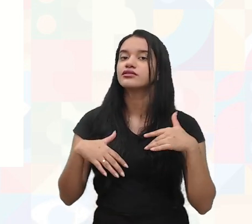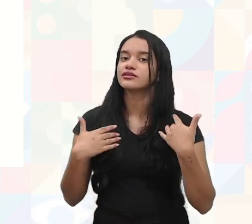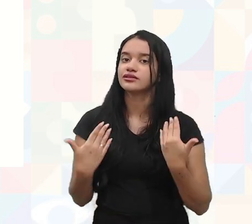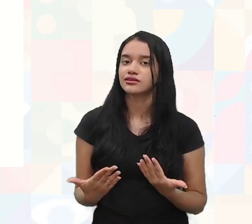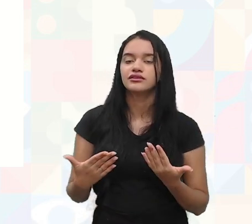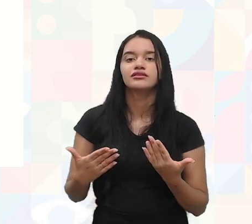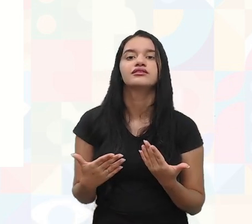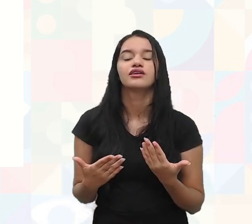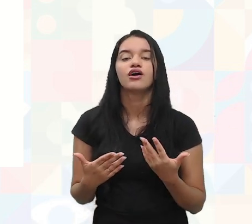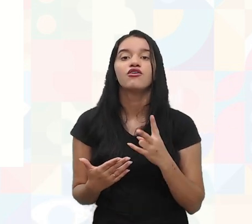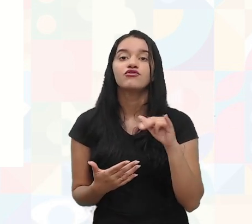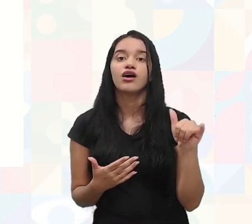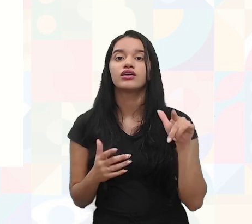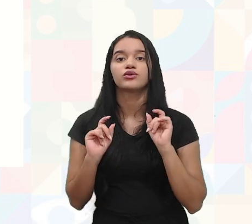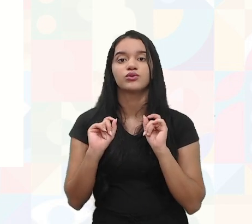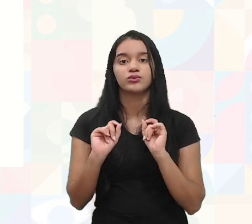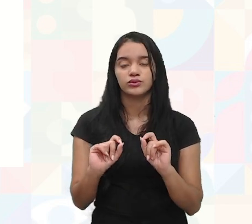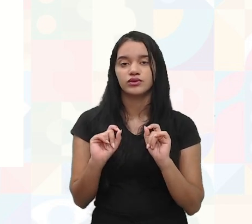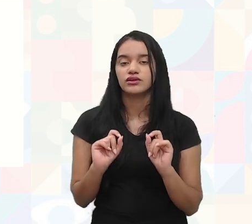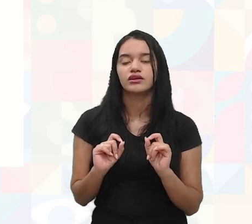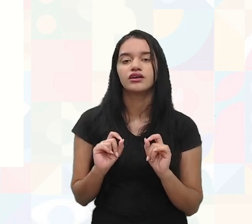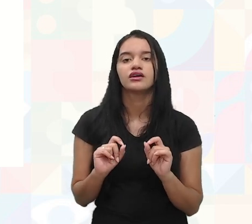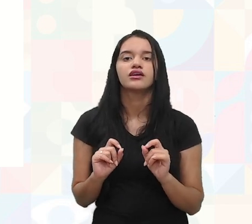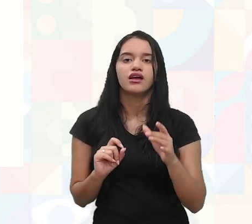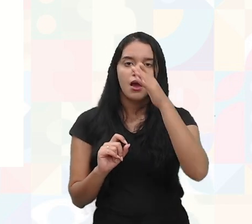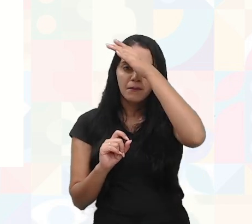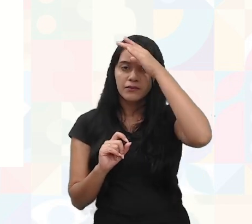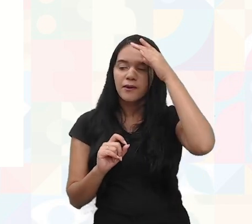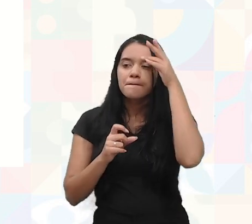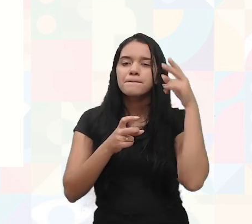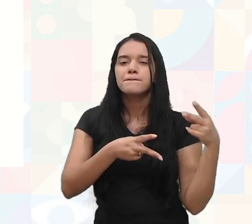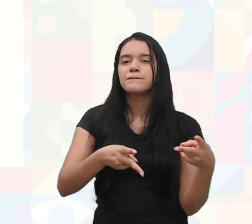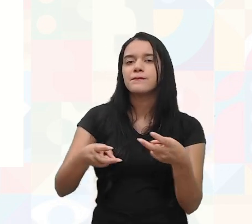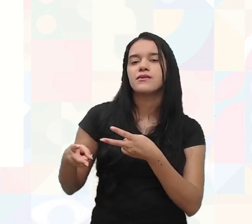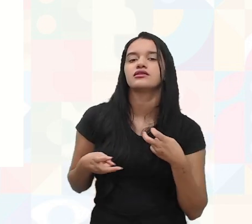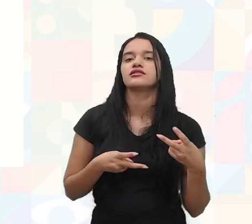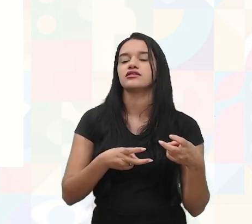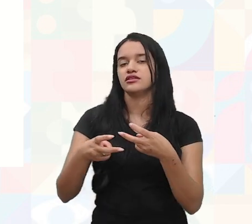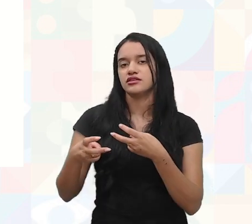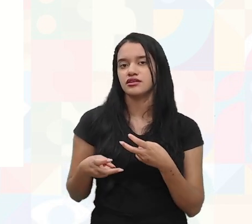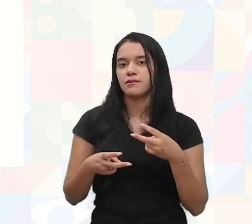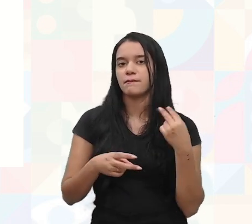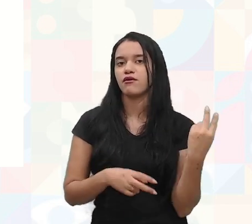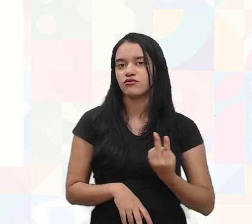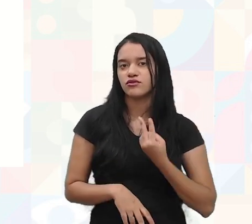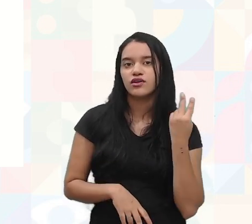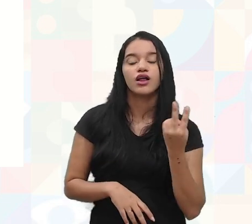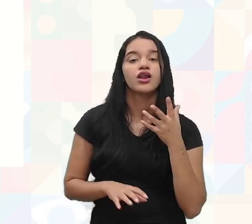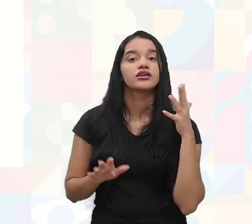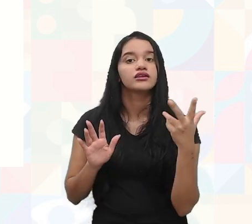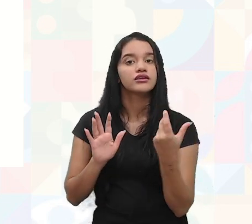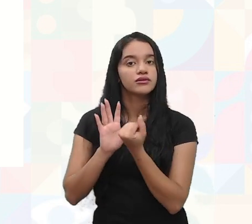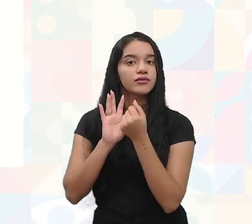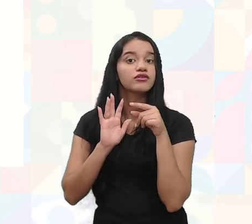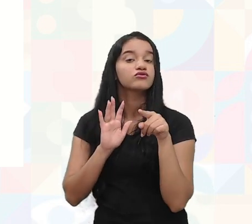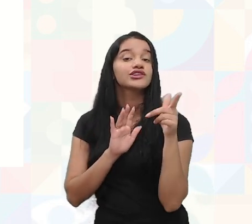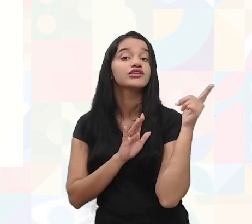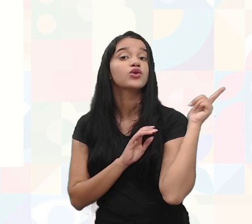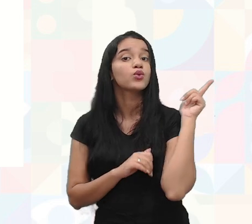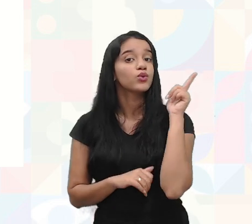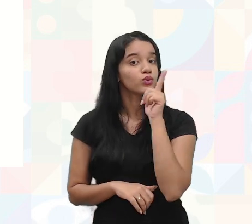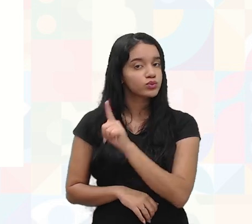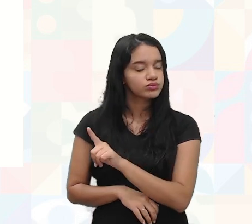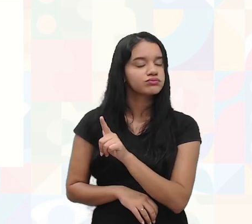Então, eles vão fazer com que o consumidor perceba o valor da sua marca para que você